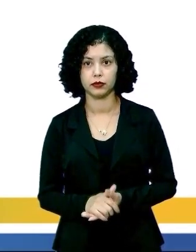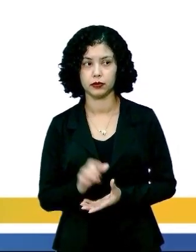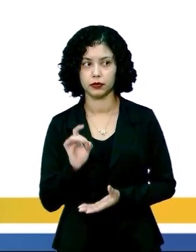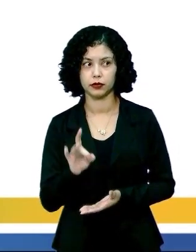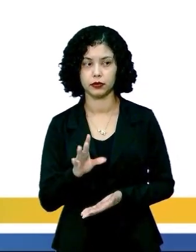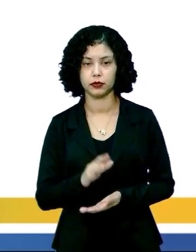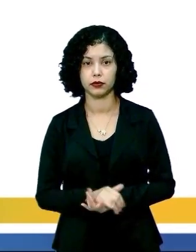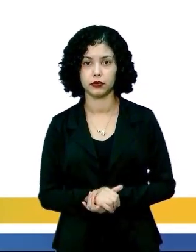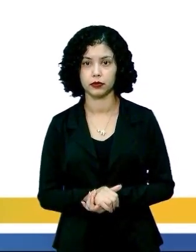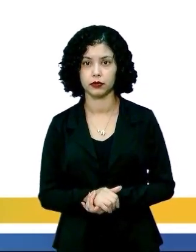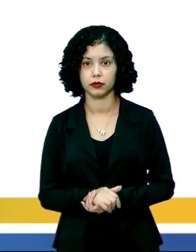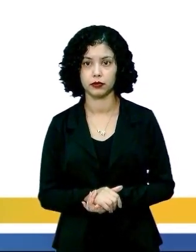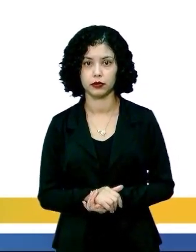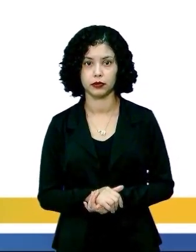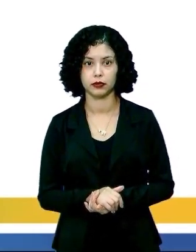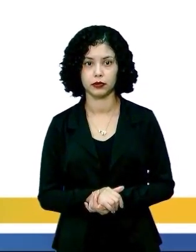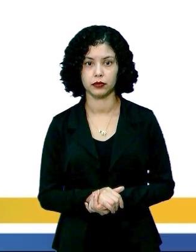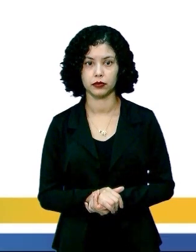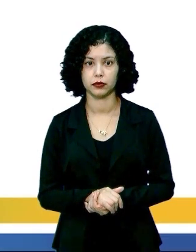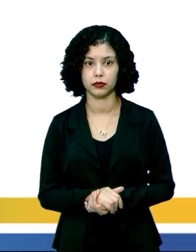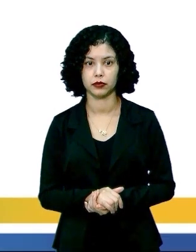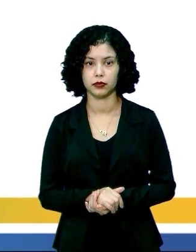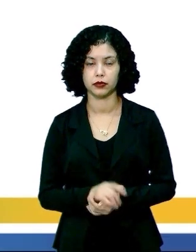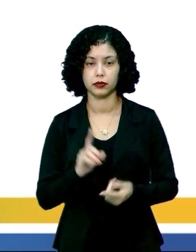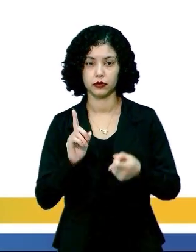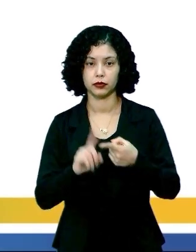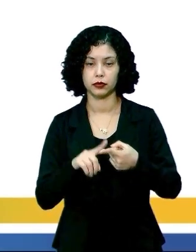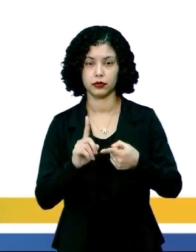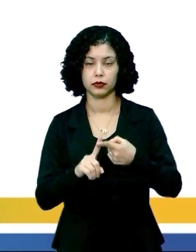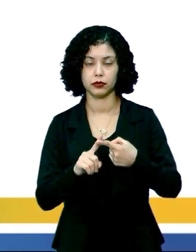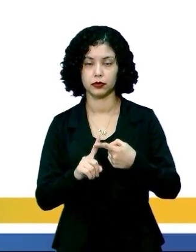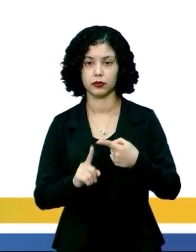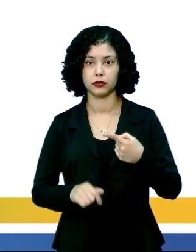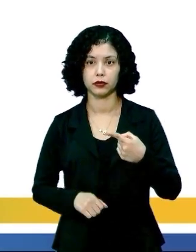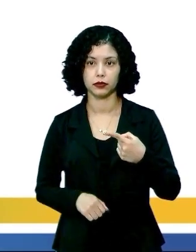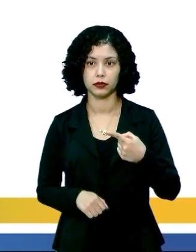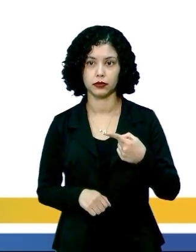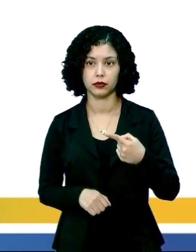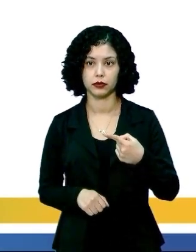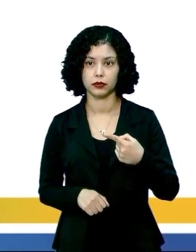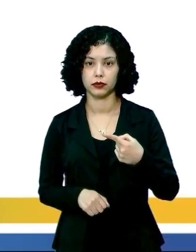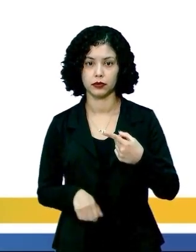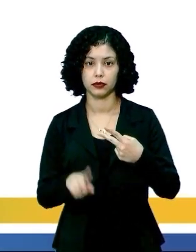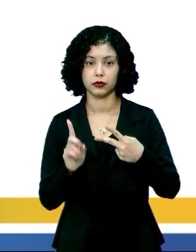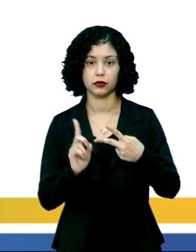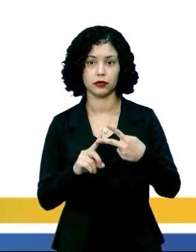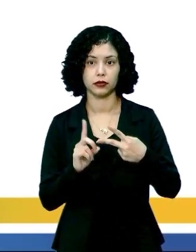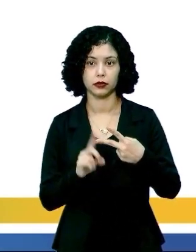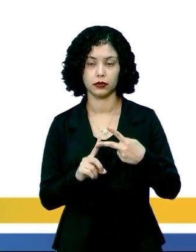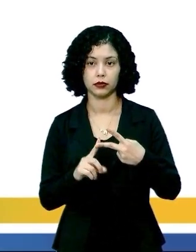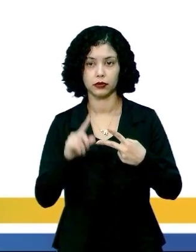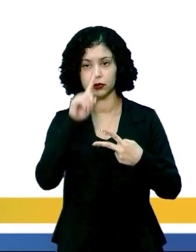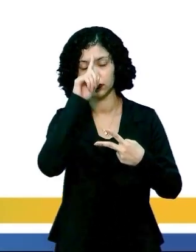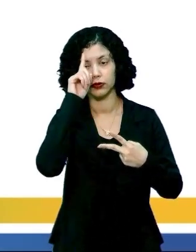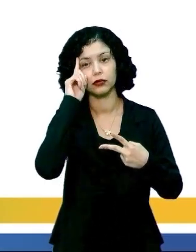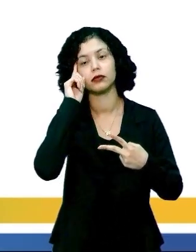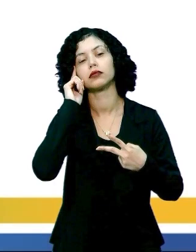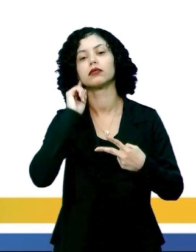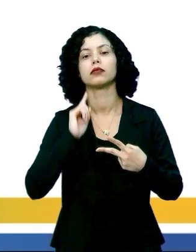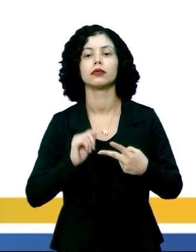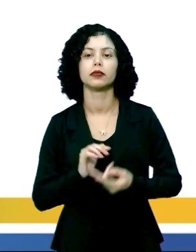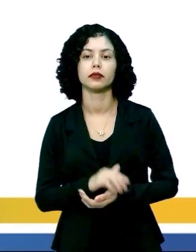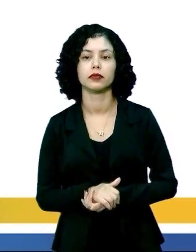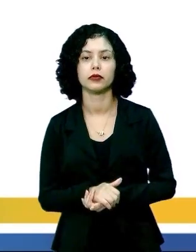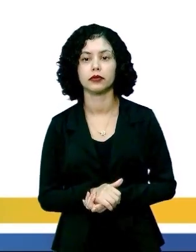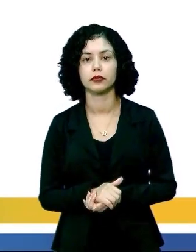Somente aí. É uma função sobrejetora? Aí nós temos a alternativa, né? Uma das alternativas é a